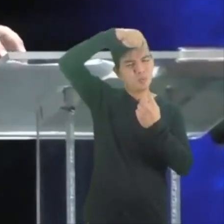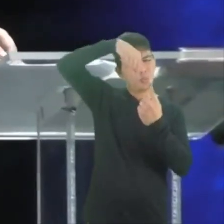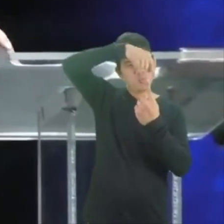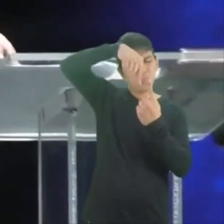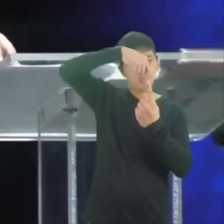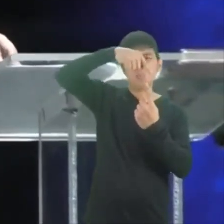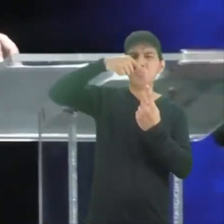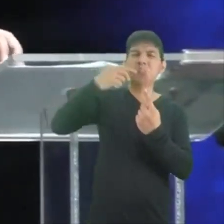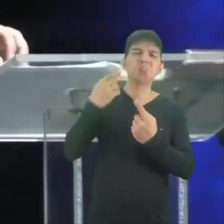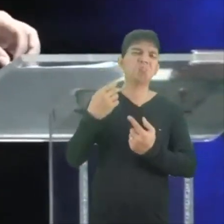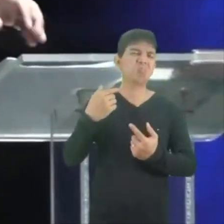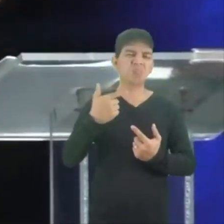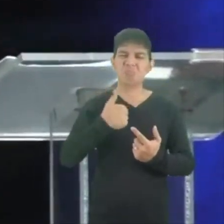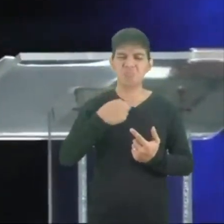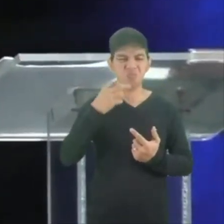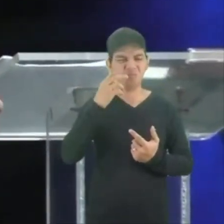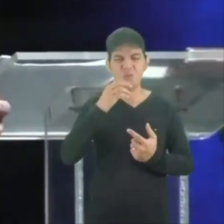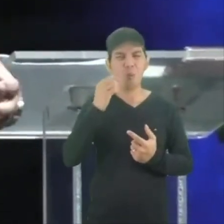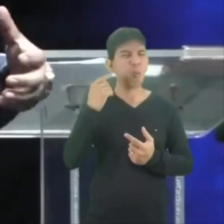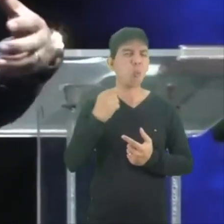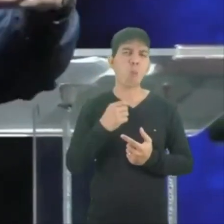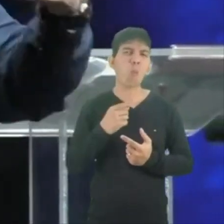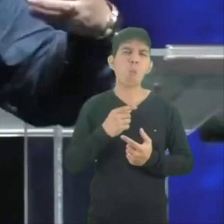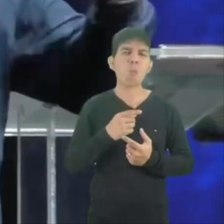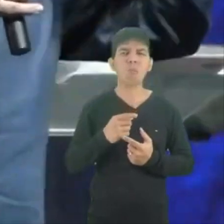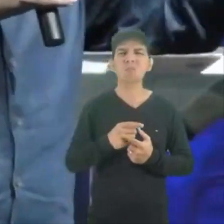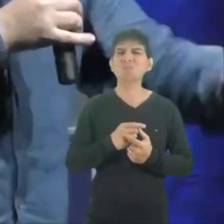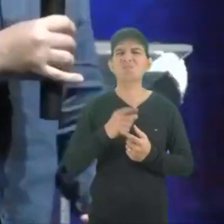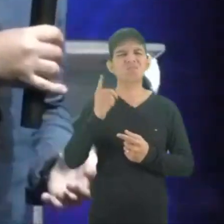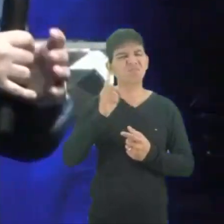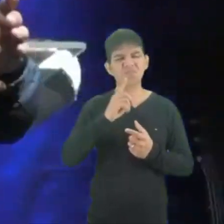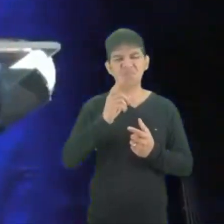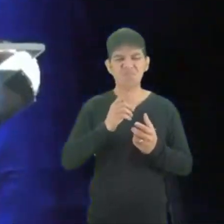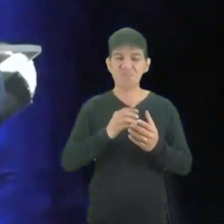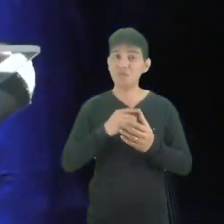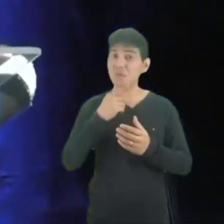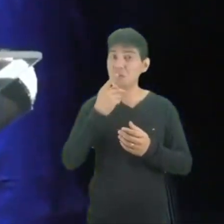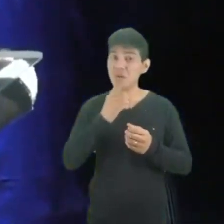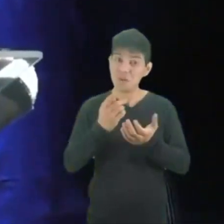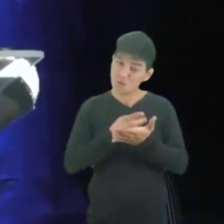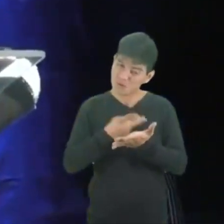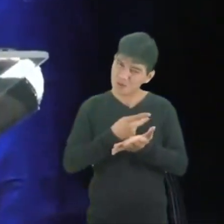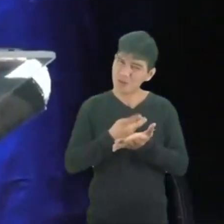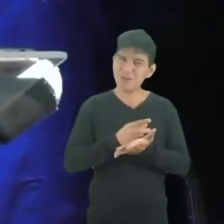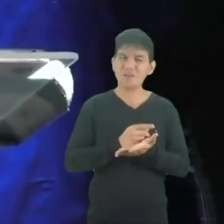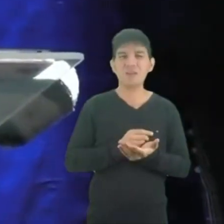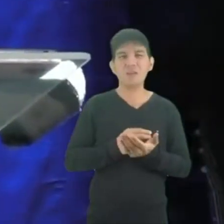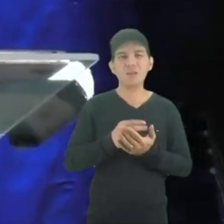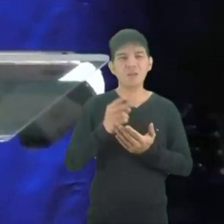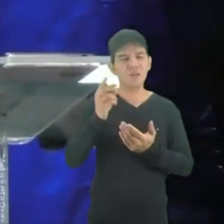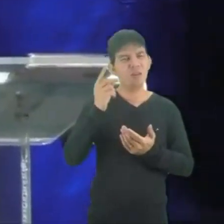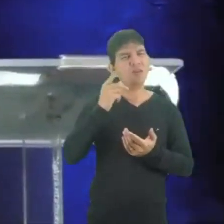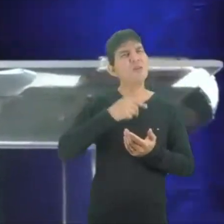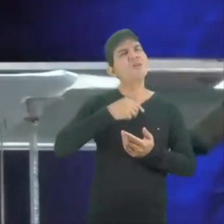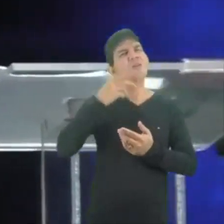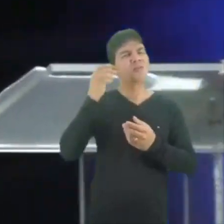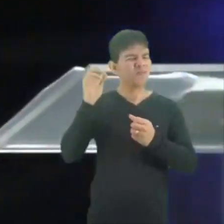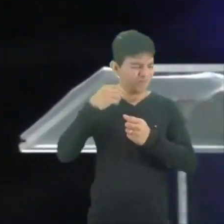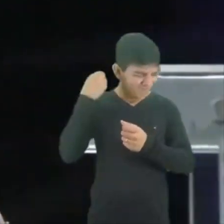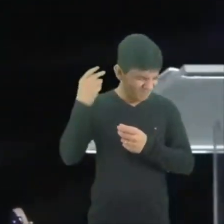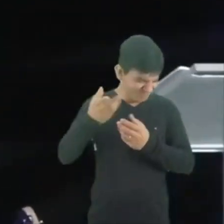mais imoralidade, faz tempo que eu não flerto com ninguém, faz tempo que eu não olho pornografia, por